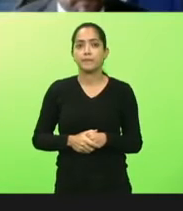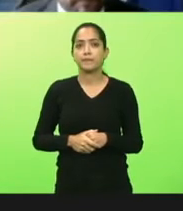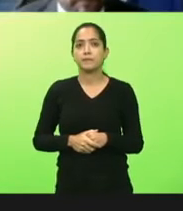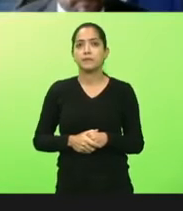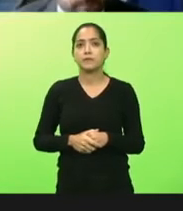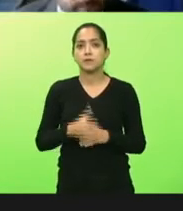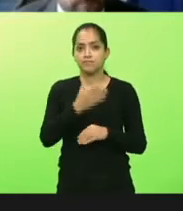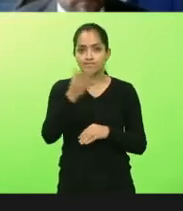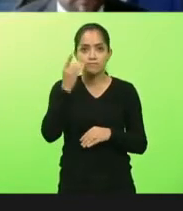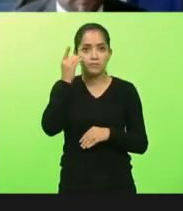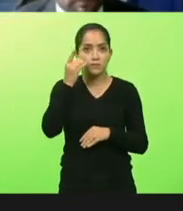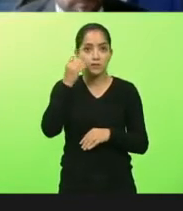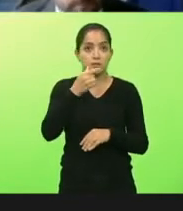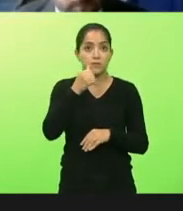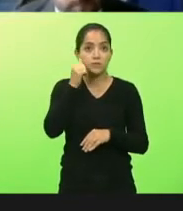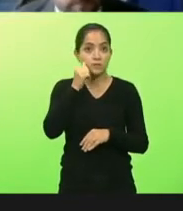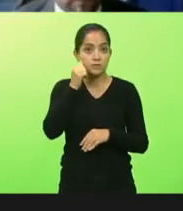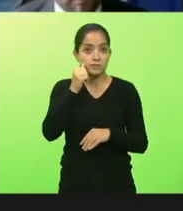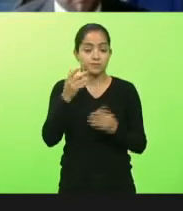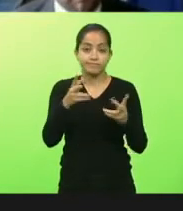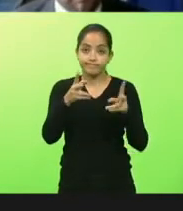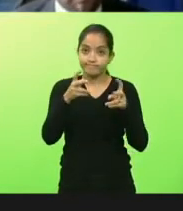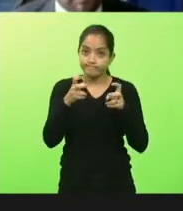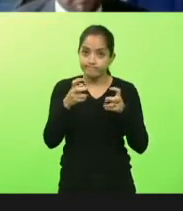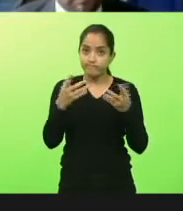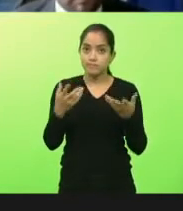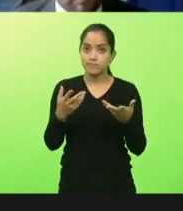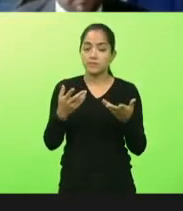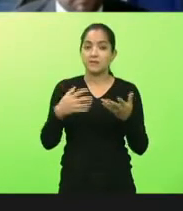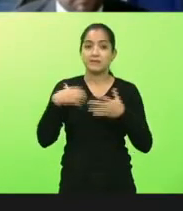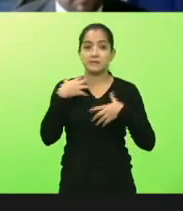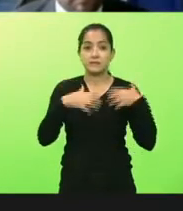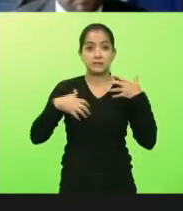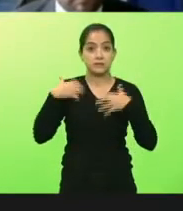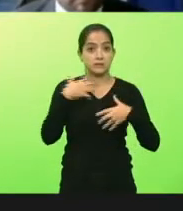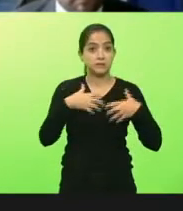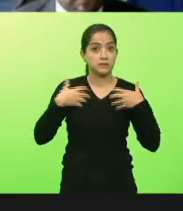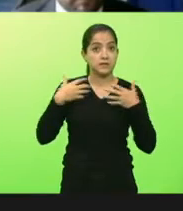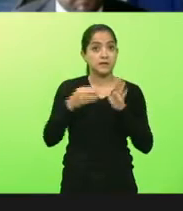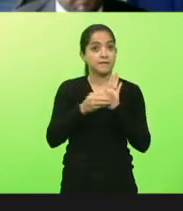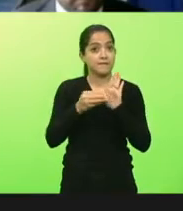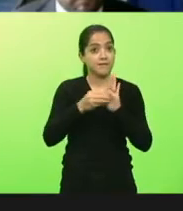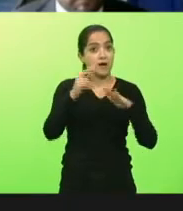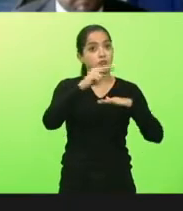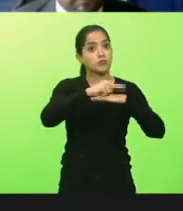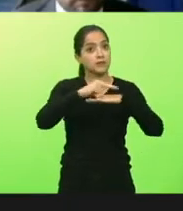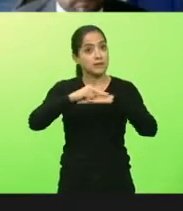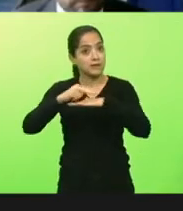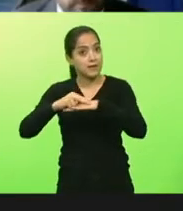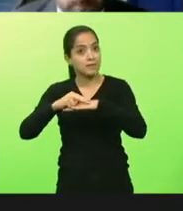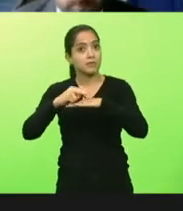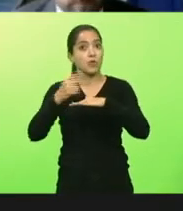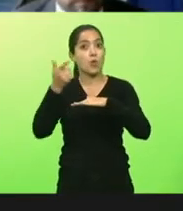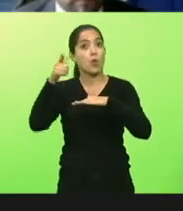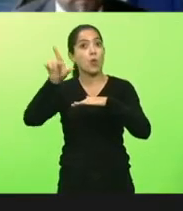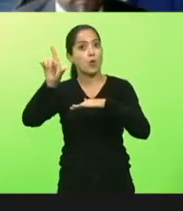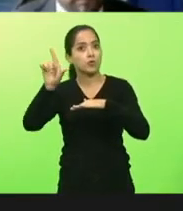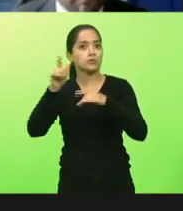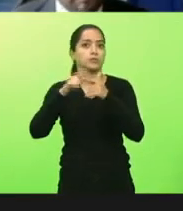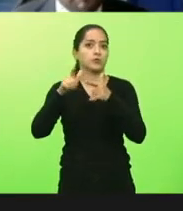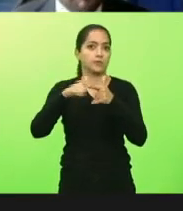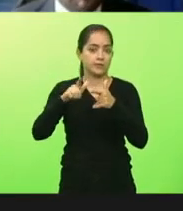deputados, deputadas, a gente percebe que há um desespero muito grande por parte de leitos e UTIs, mas tem um outro fator que está